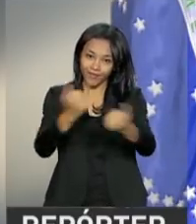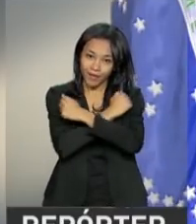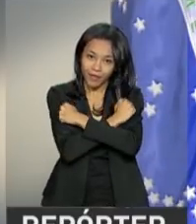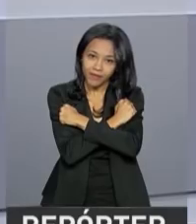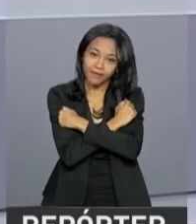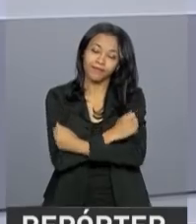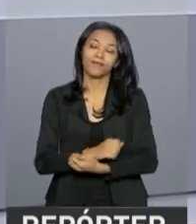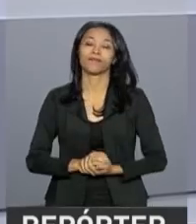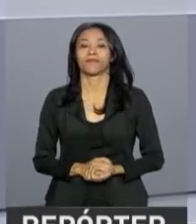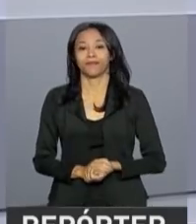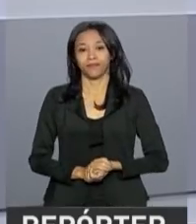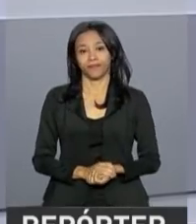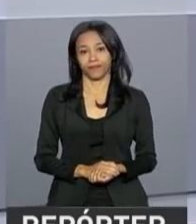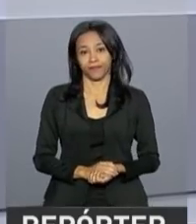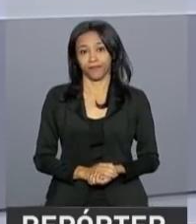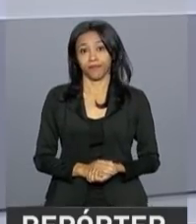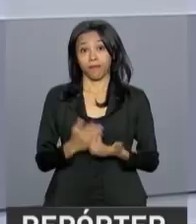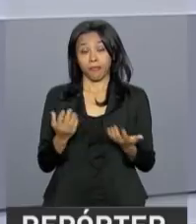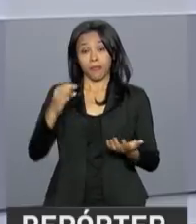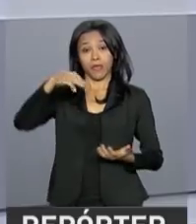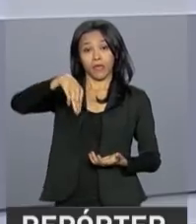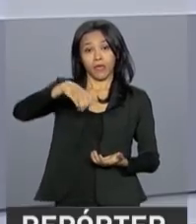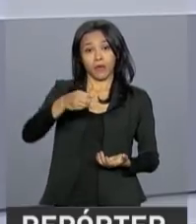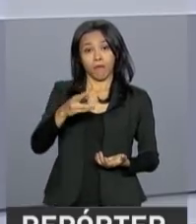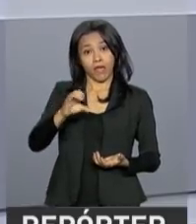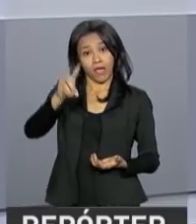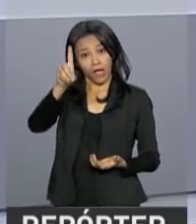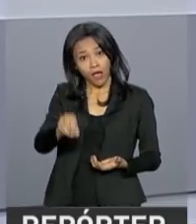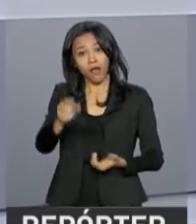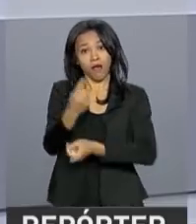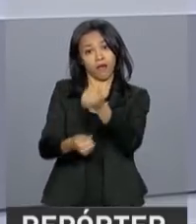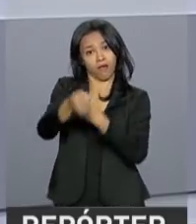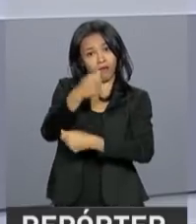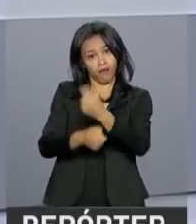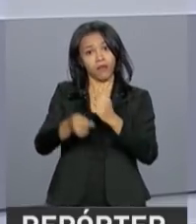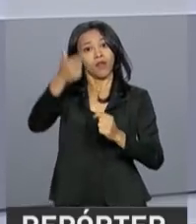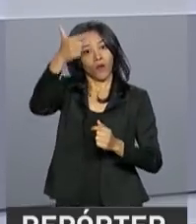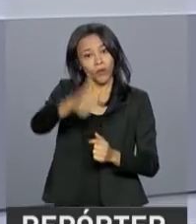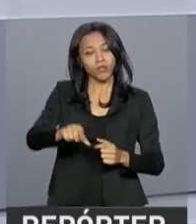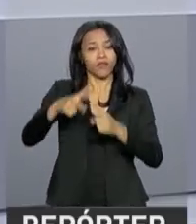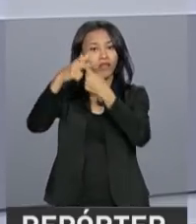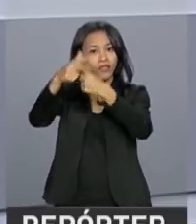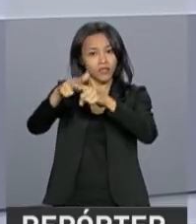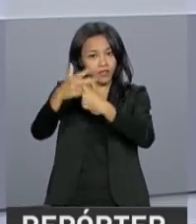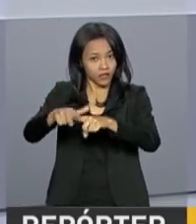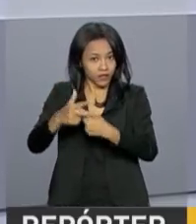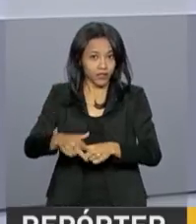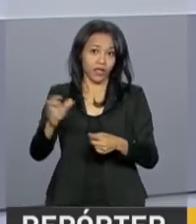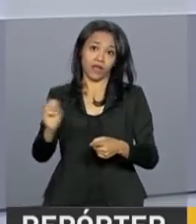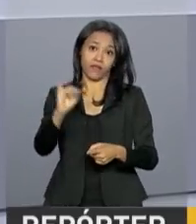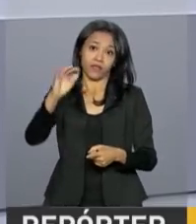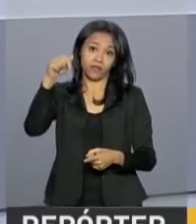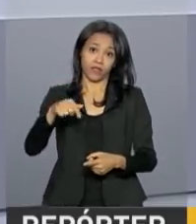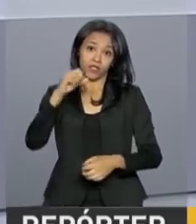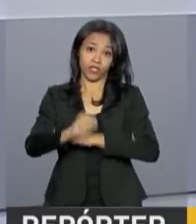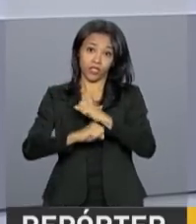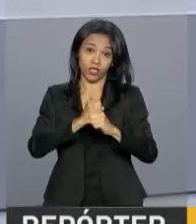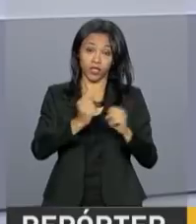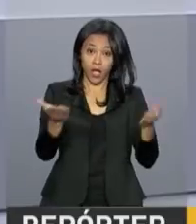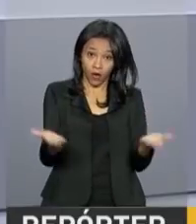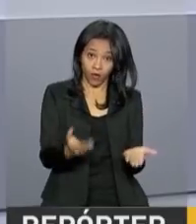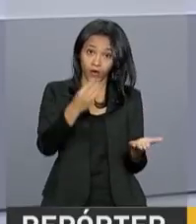abraço e o mercado financeiro fez mais uma ajuste na estimativa de inflação deste ano que passou agora para